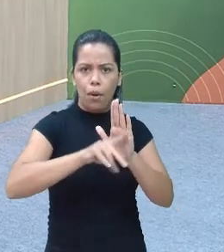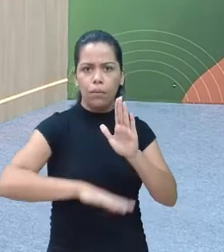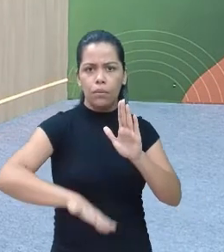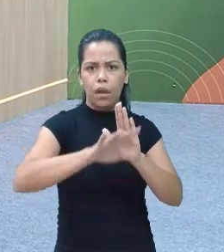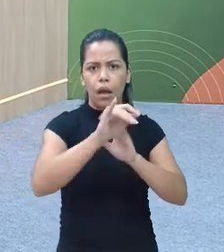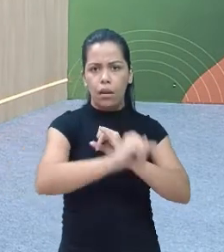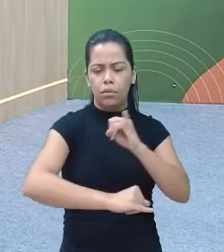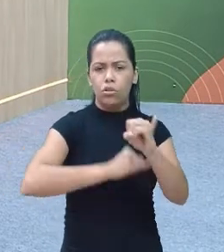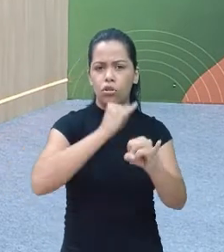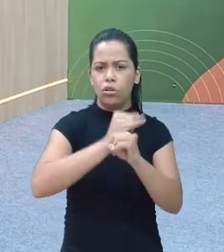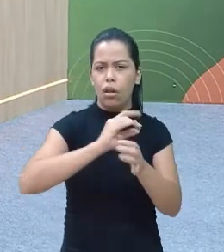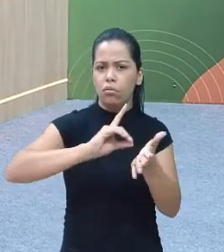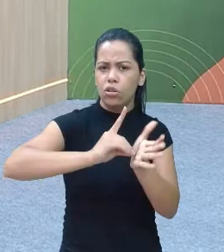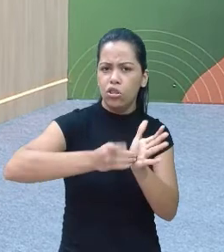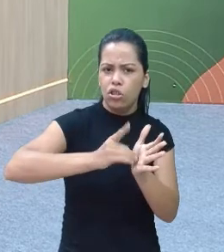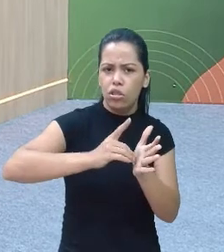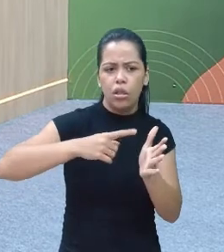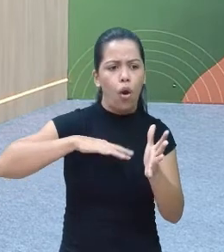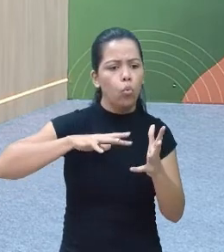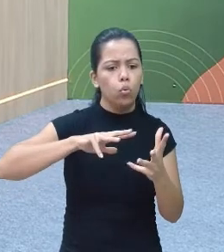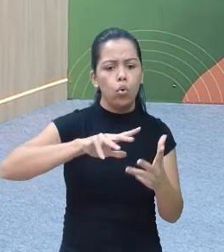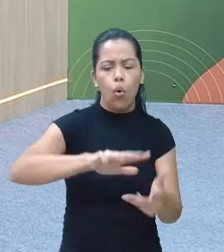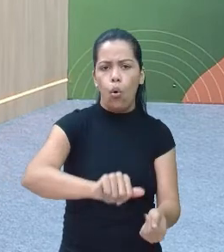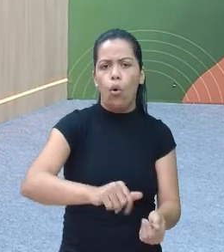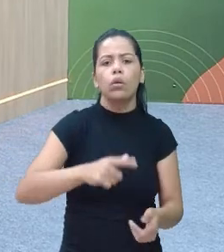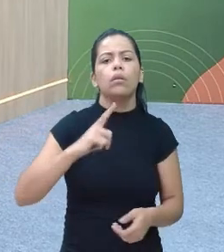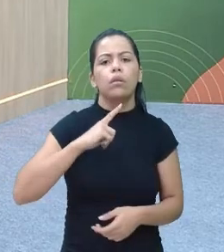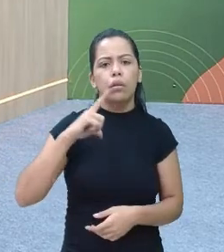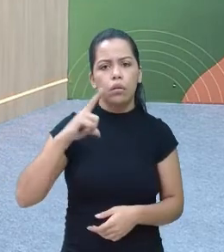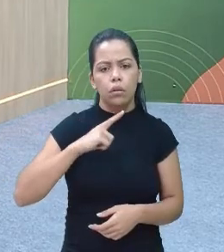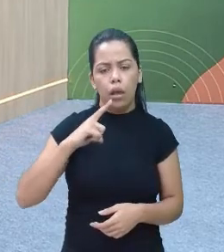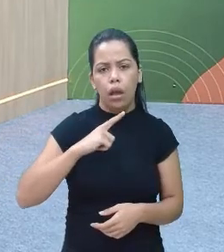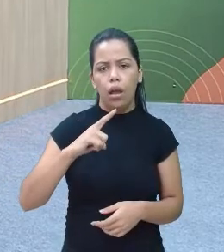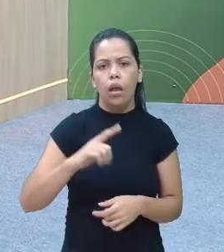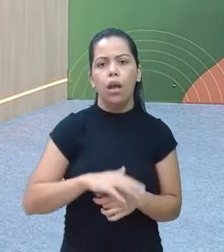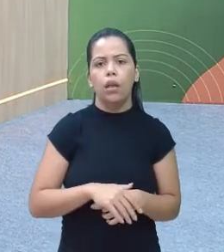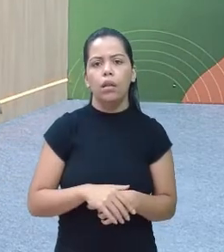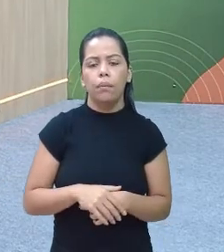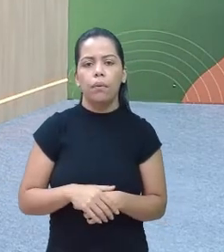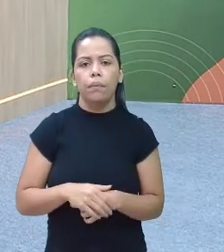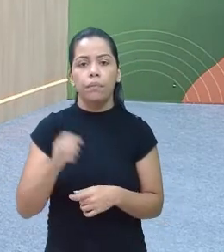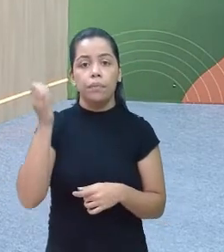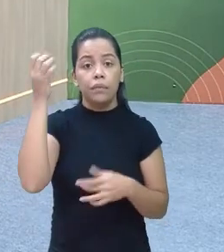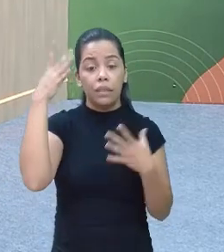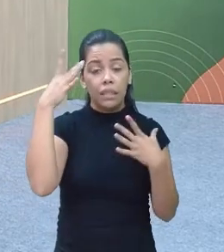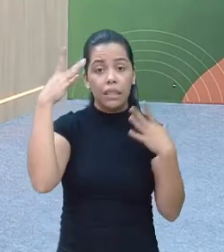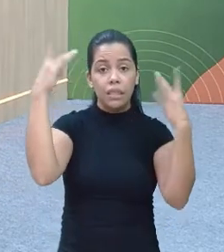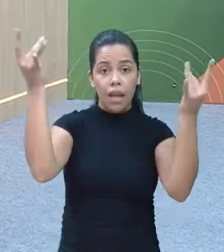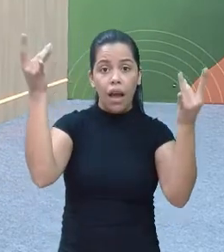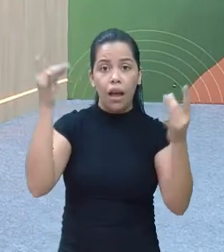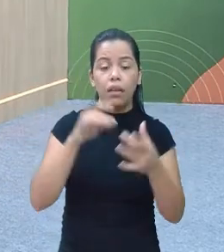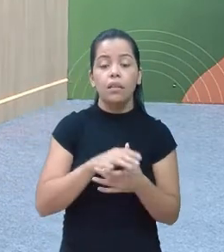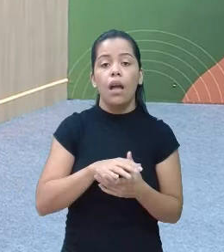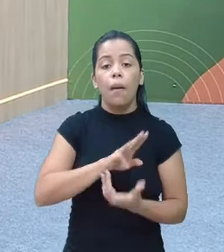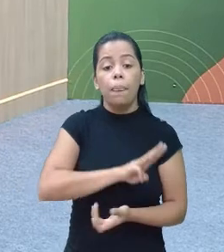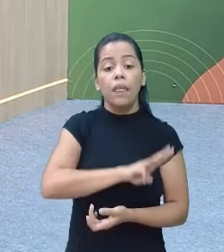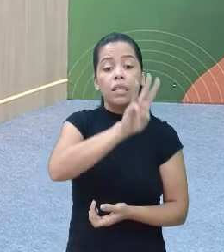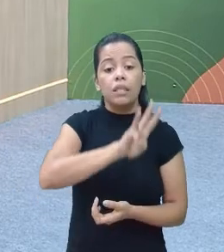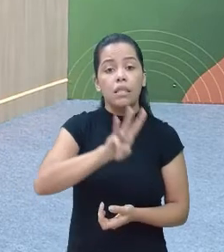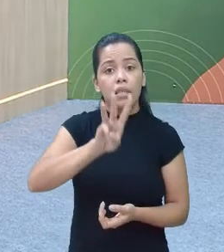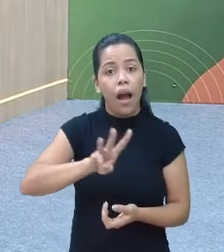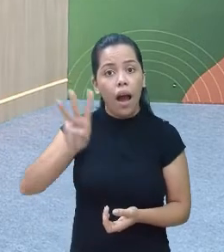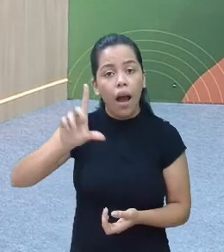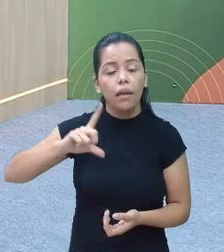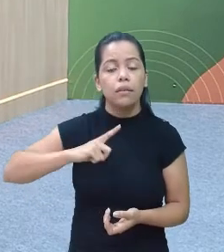sociais, mas no mundo digital como um todo, tá? Em sites, em lugares escusos. Então, há também muito crime